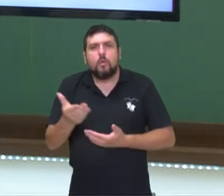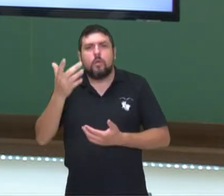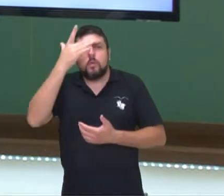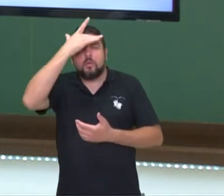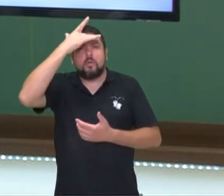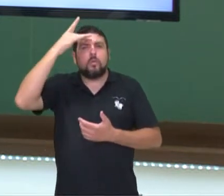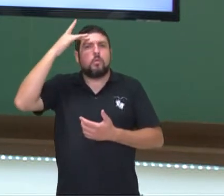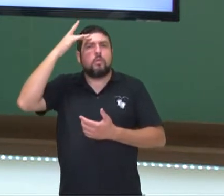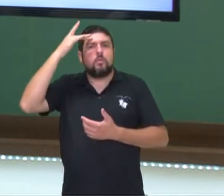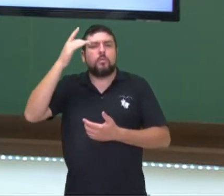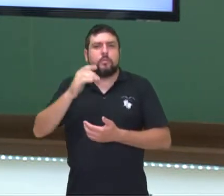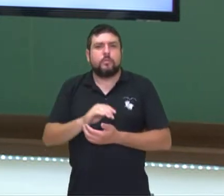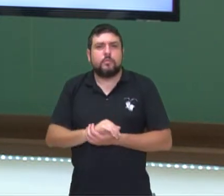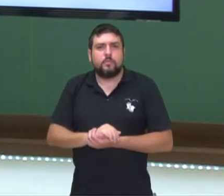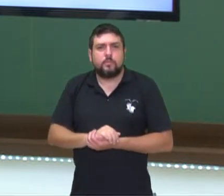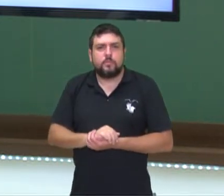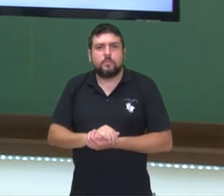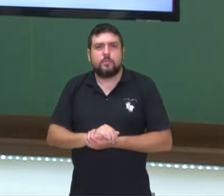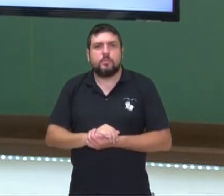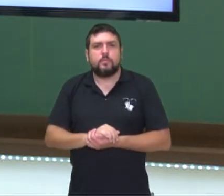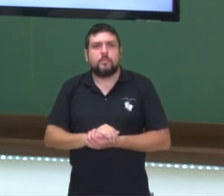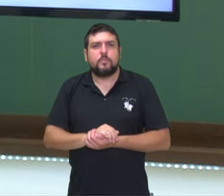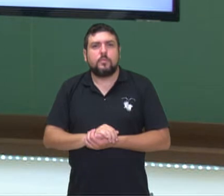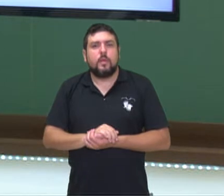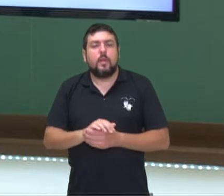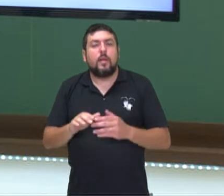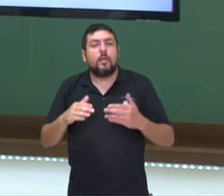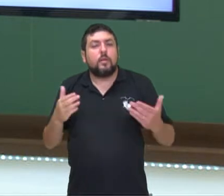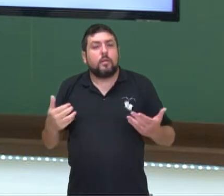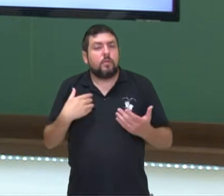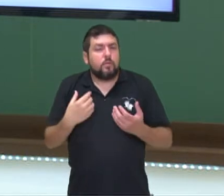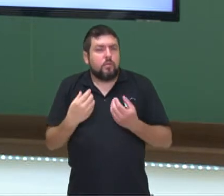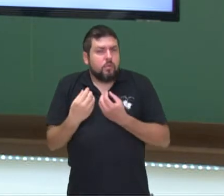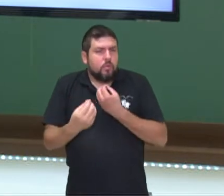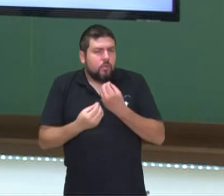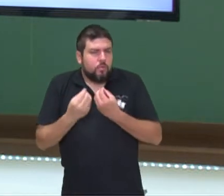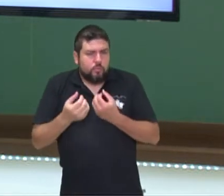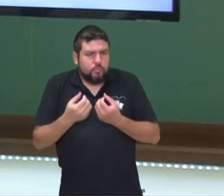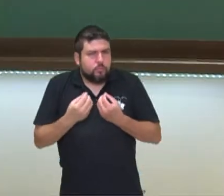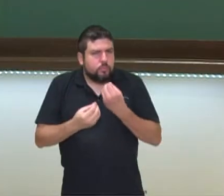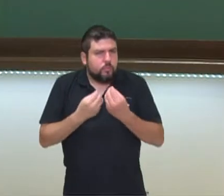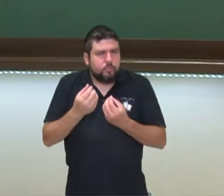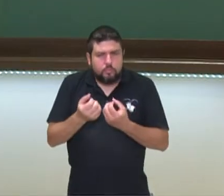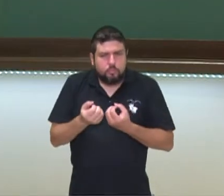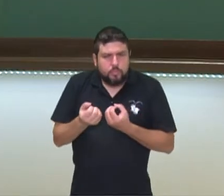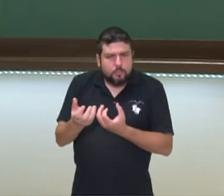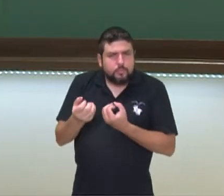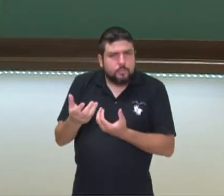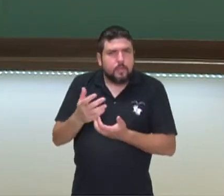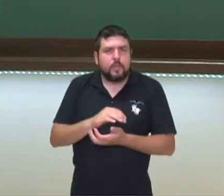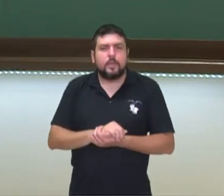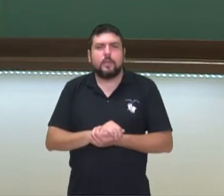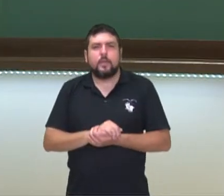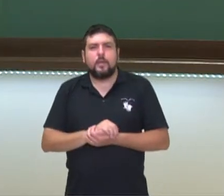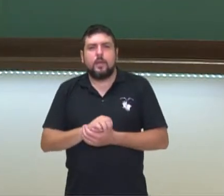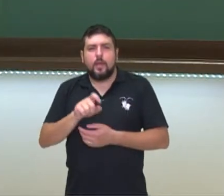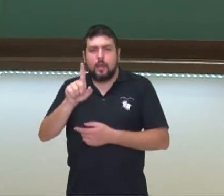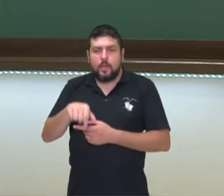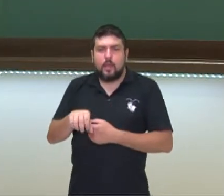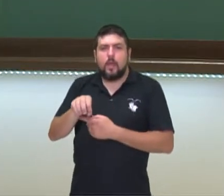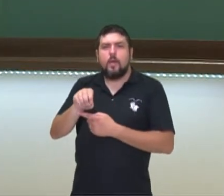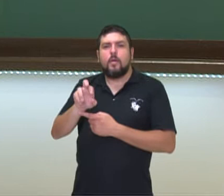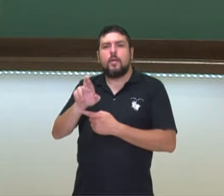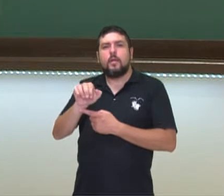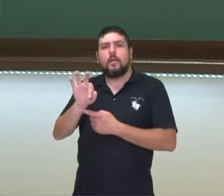nós pensamos essas mensagens. Então, como transmitir bem essas mensagens, está aí um pouco do que a oratória, a retórica